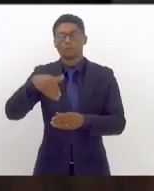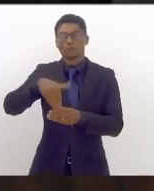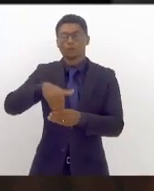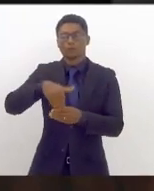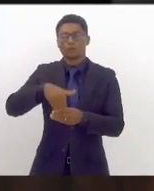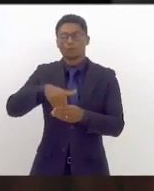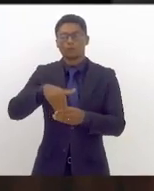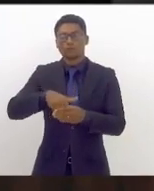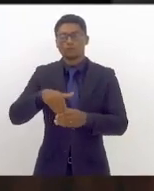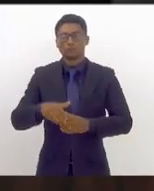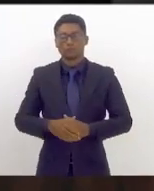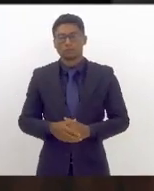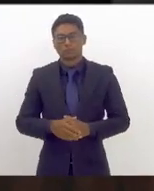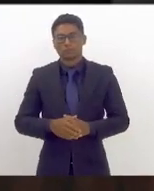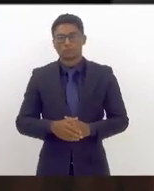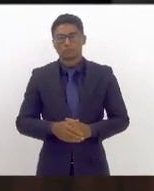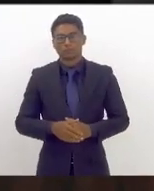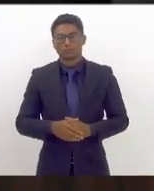presidência